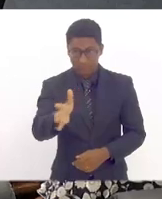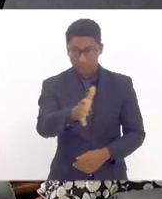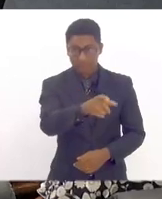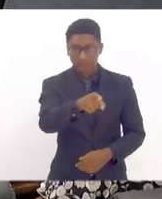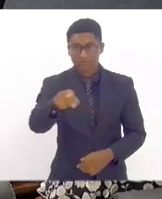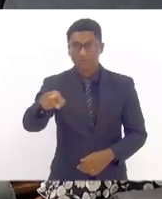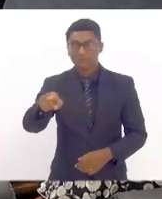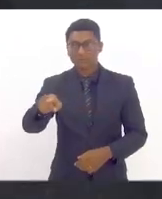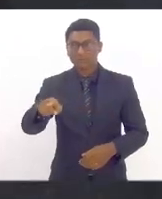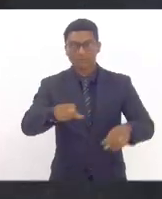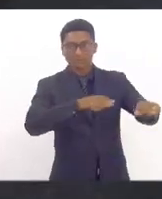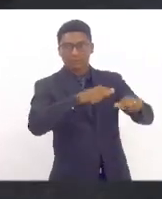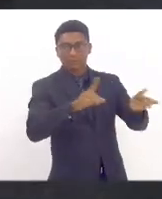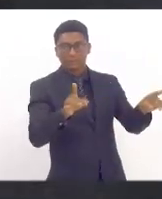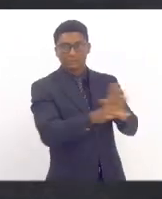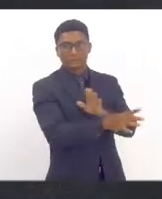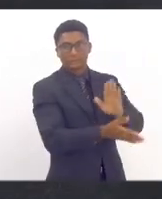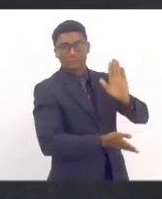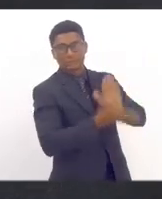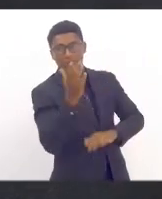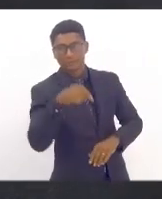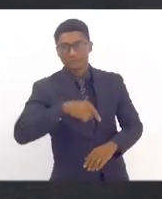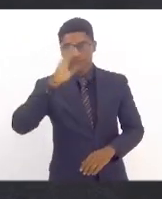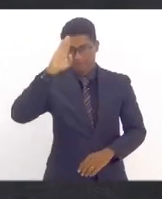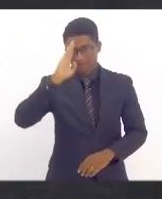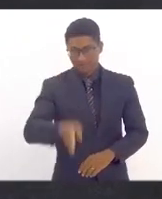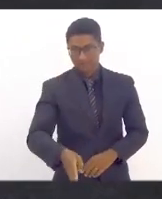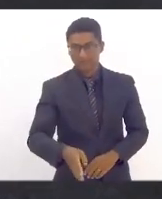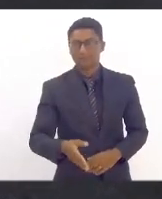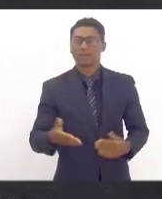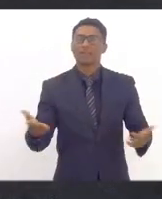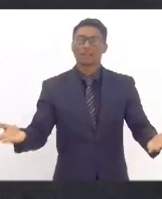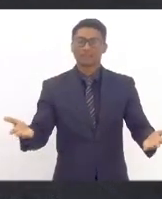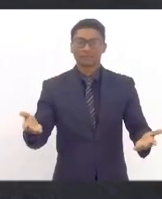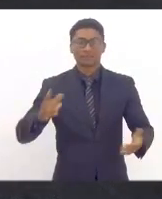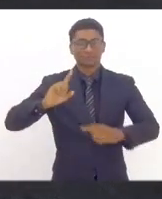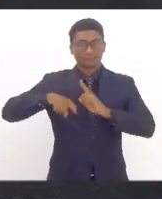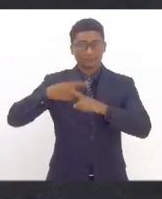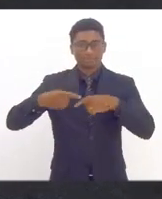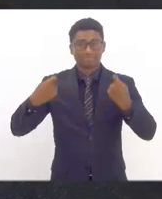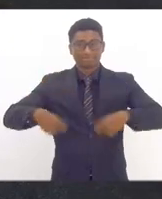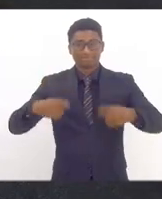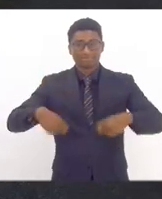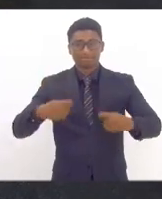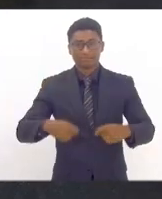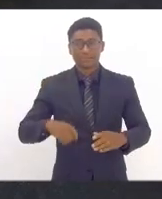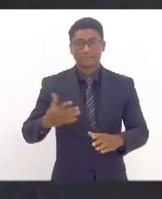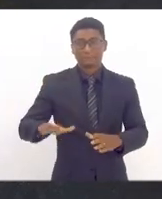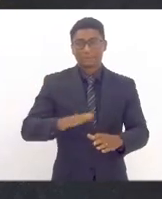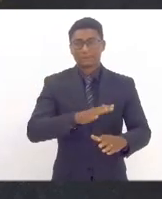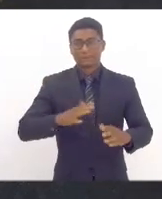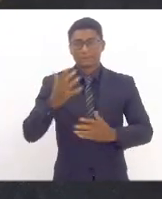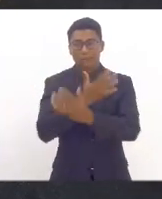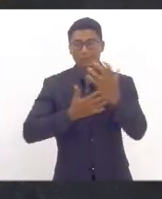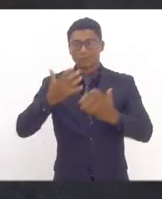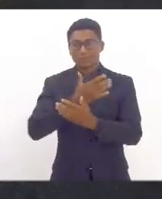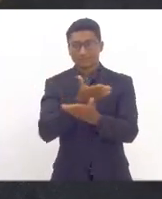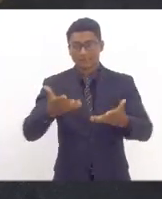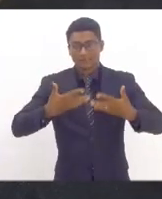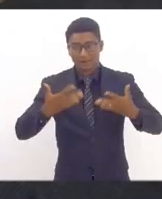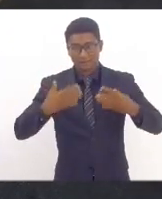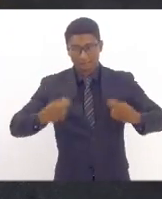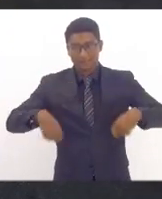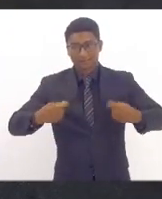saíram do trabalho direto menina é por isso daqui a pouco a gente vai ter que fazer para poder animar o pessoal bom